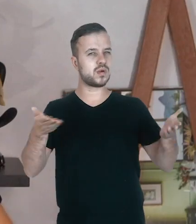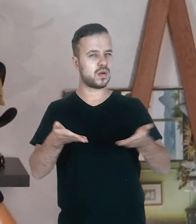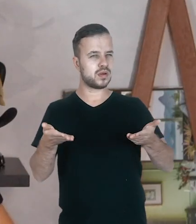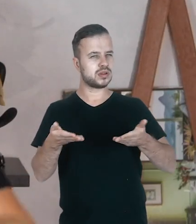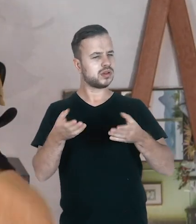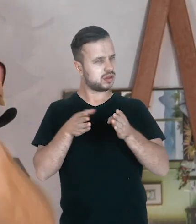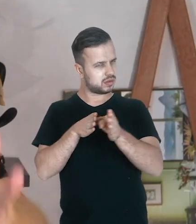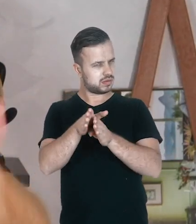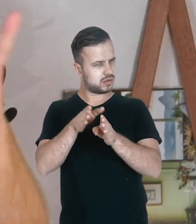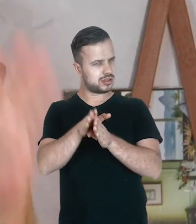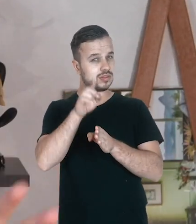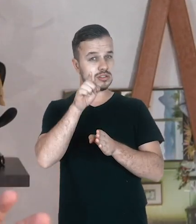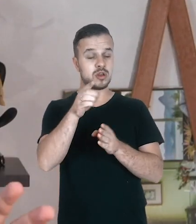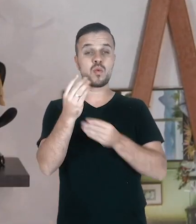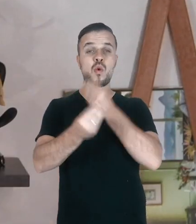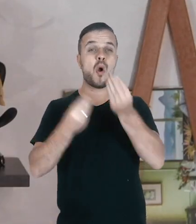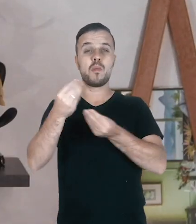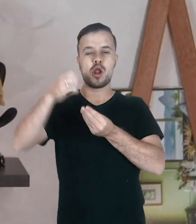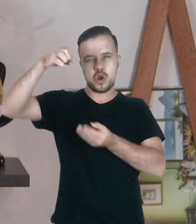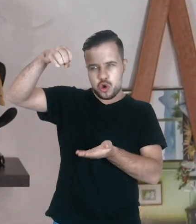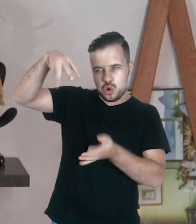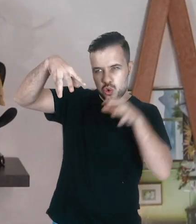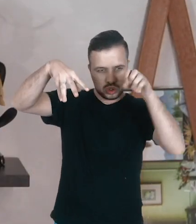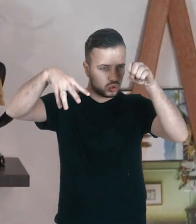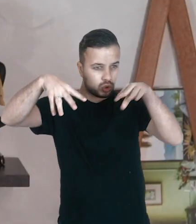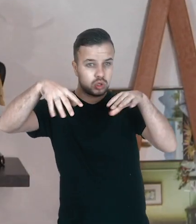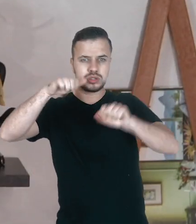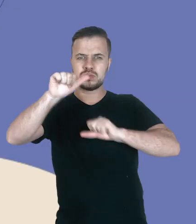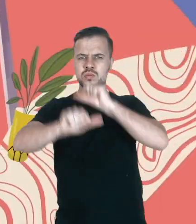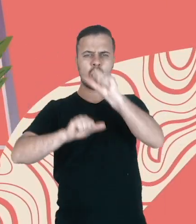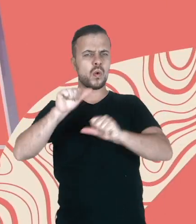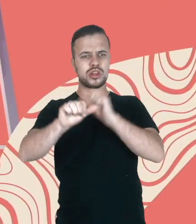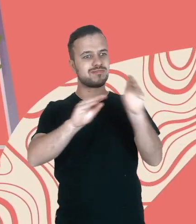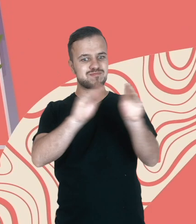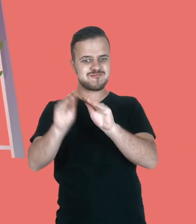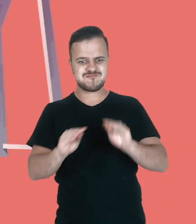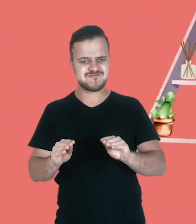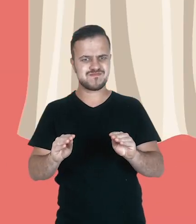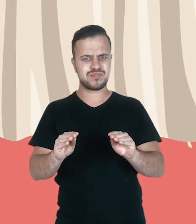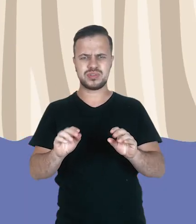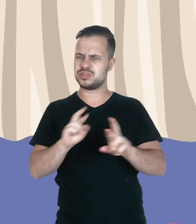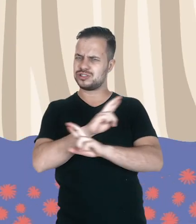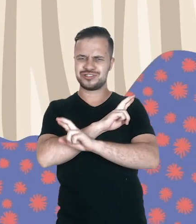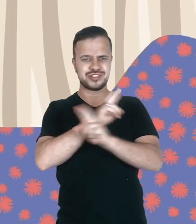No vídeo de hoje eu vou te contar como a iluminação pode mudar a cara da sua decoração.